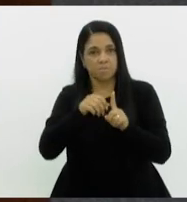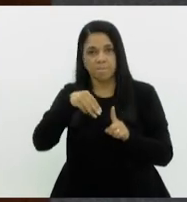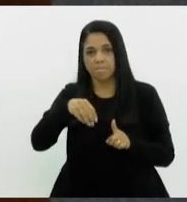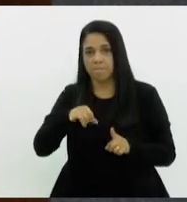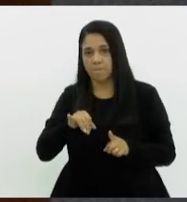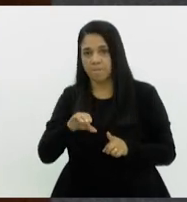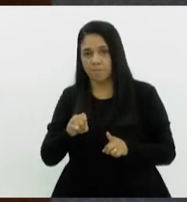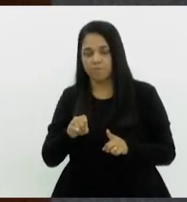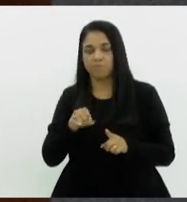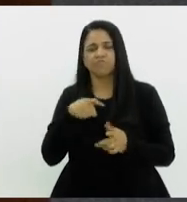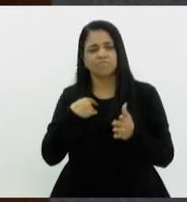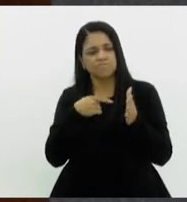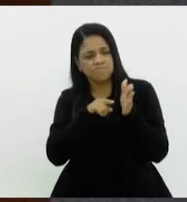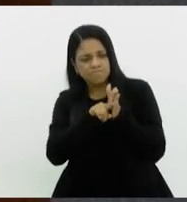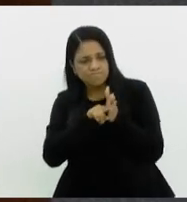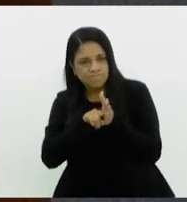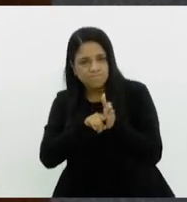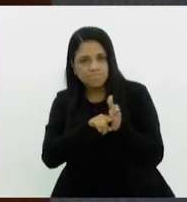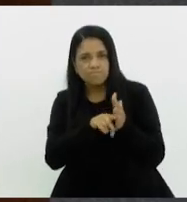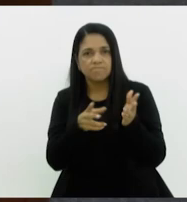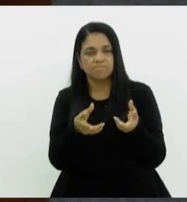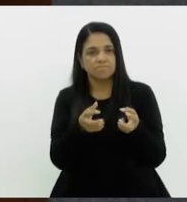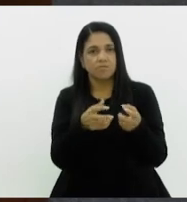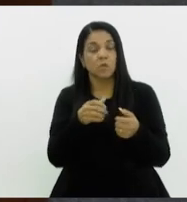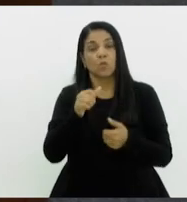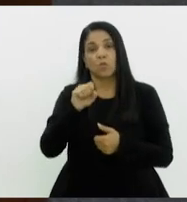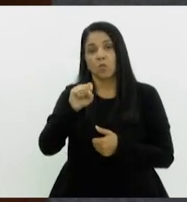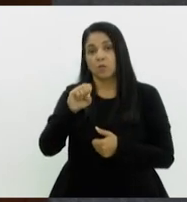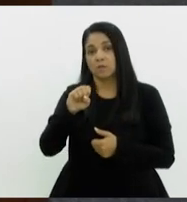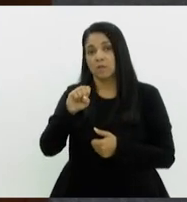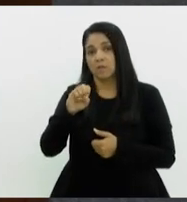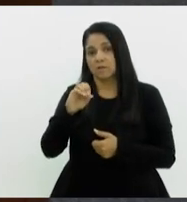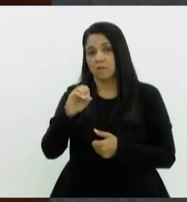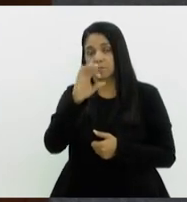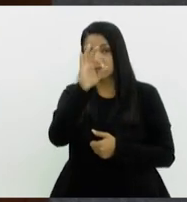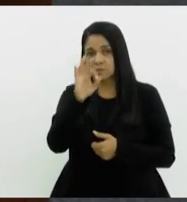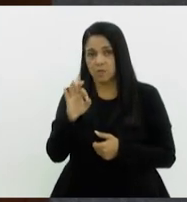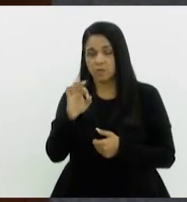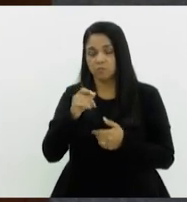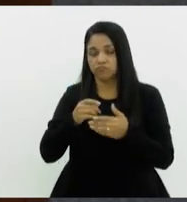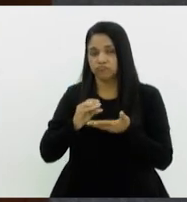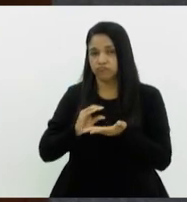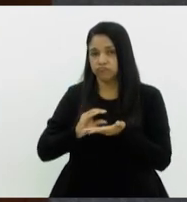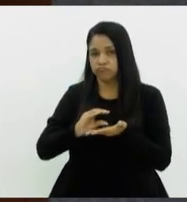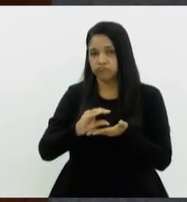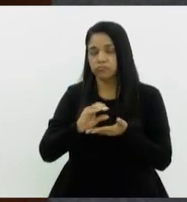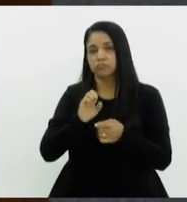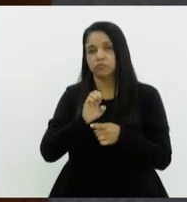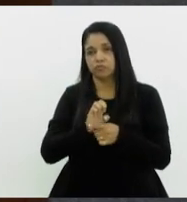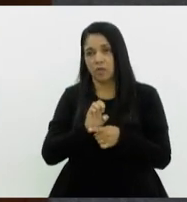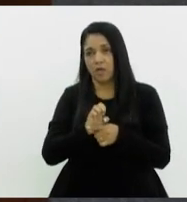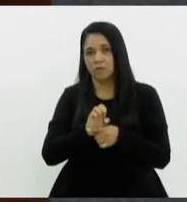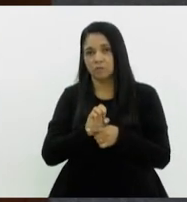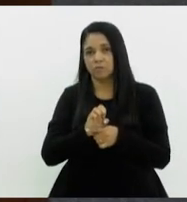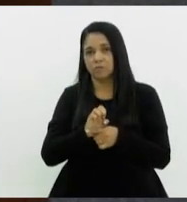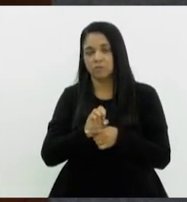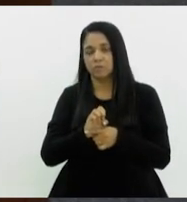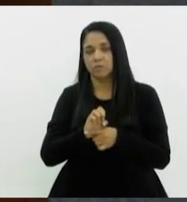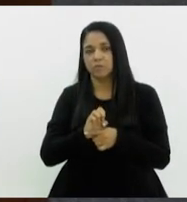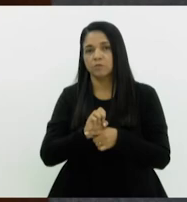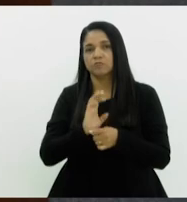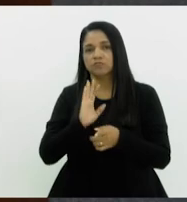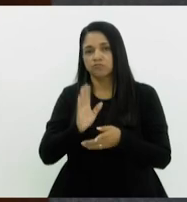a gente está verificando que cerca de 80% dos recursos do Estado, presidenta Tia Ju,